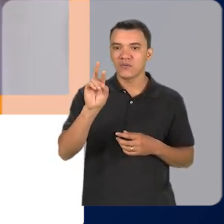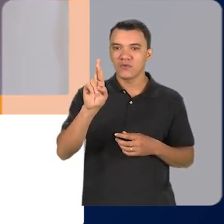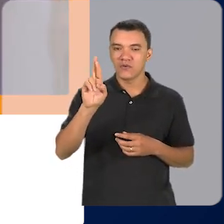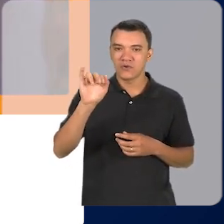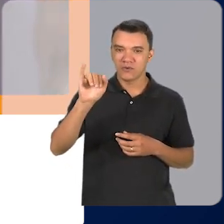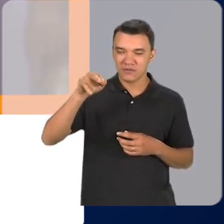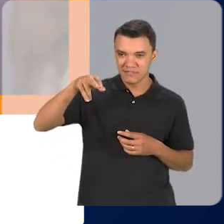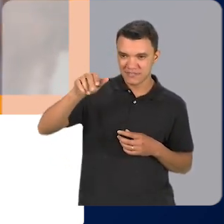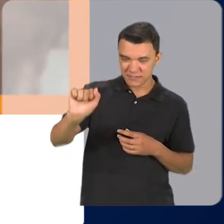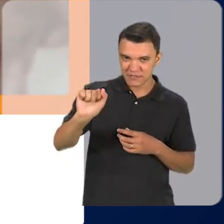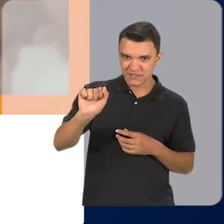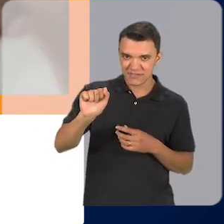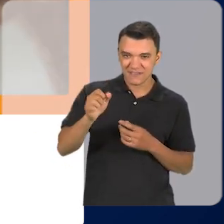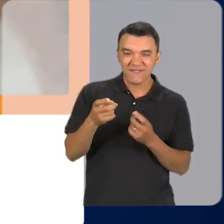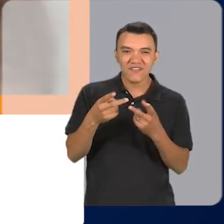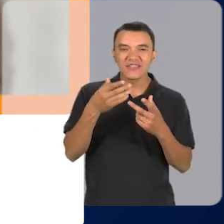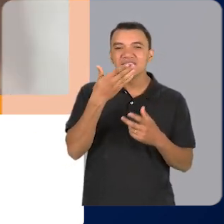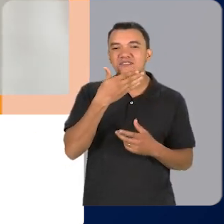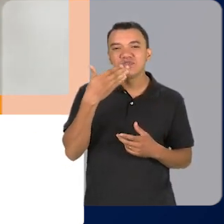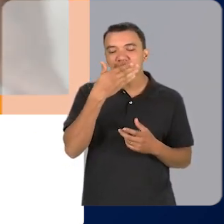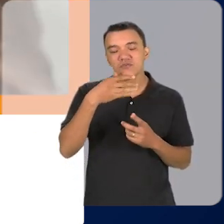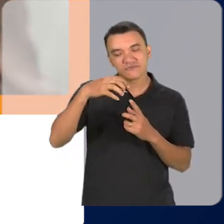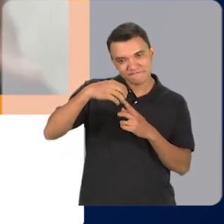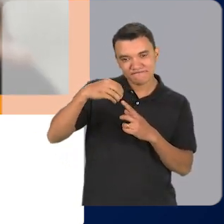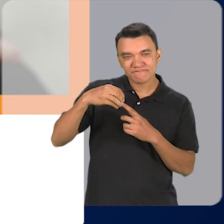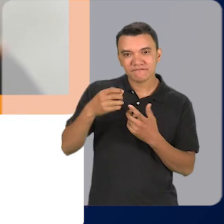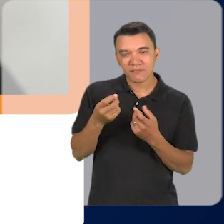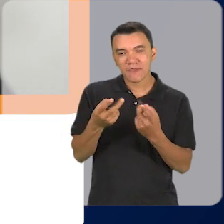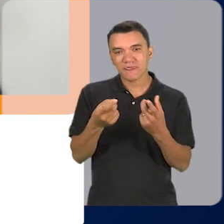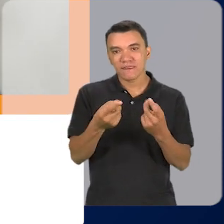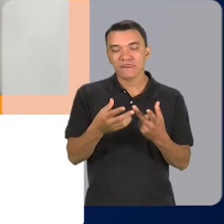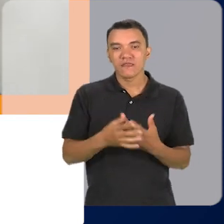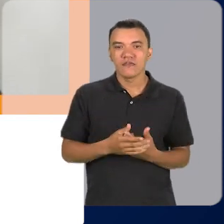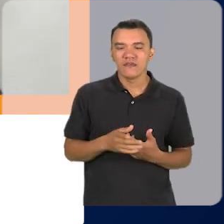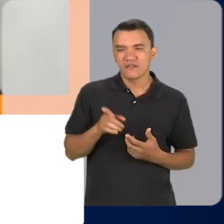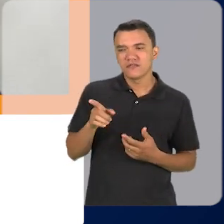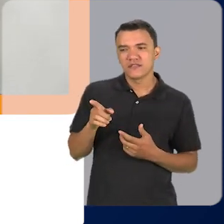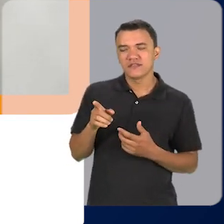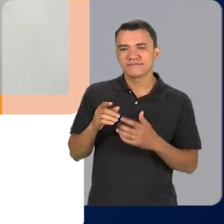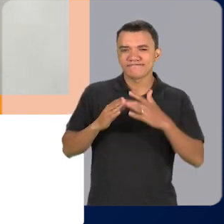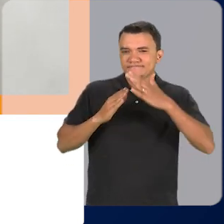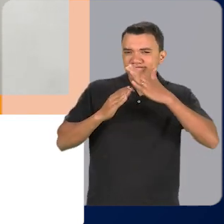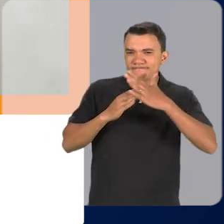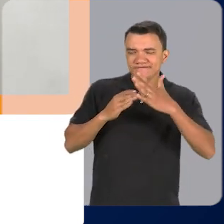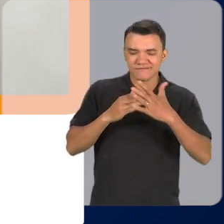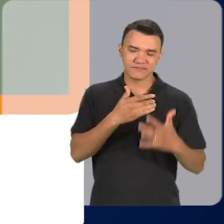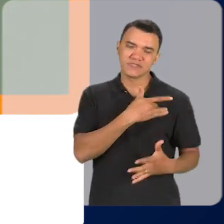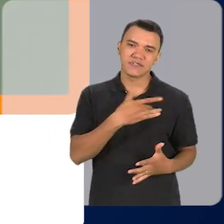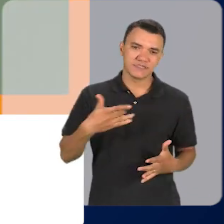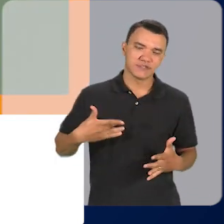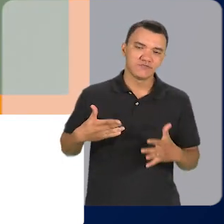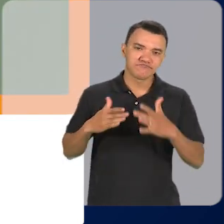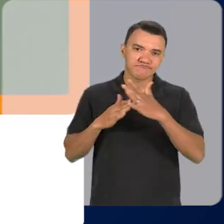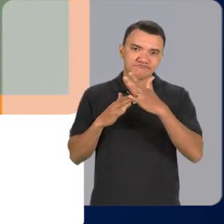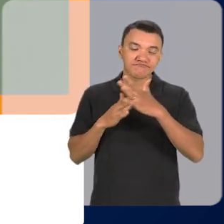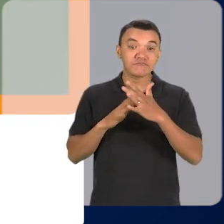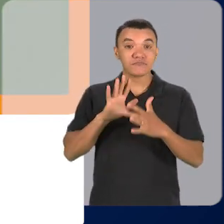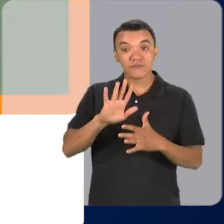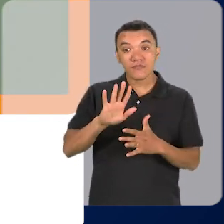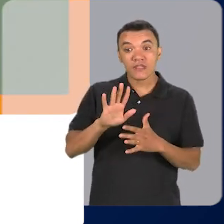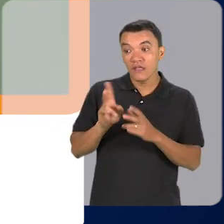às limitações físicas, AVC que ela sofreu, mas ela sempre produziu o seu